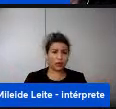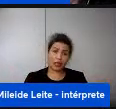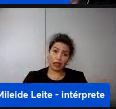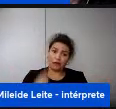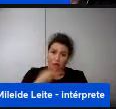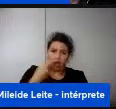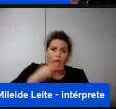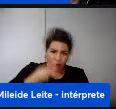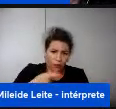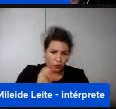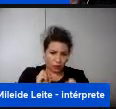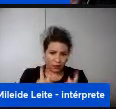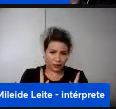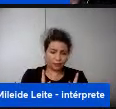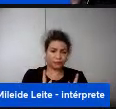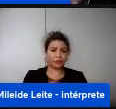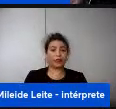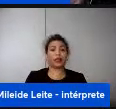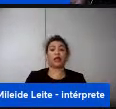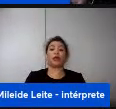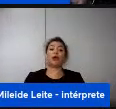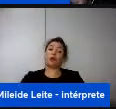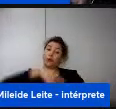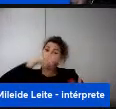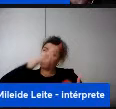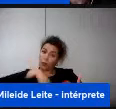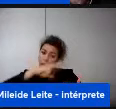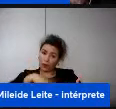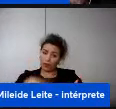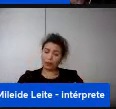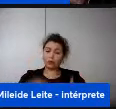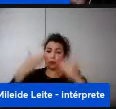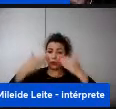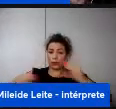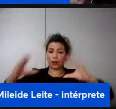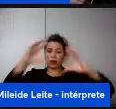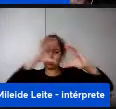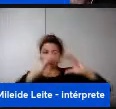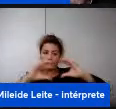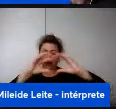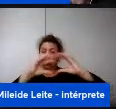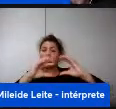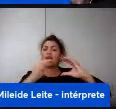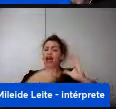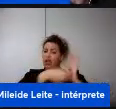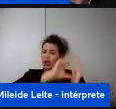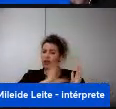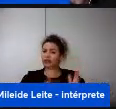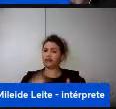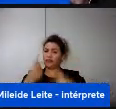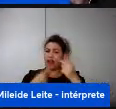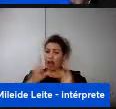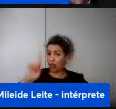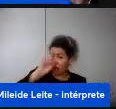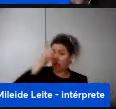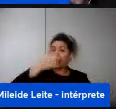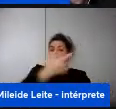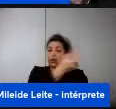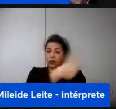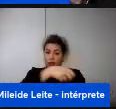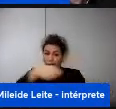aqui, então. Né? Então, as leituras e os modelos internos, a gente tem aqui, já foi falado, né, da invenção da escrita,